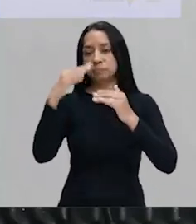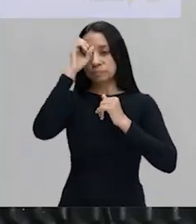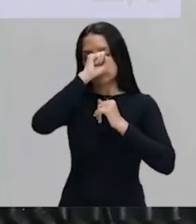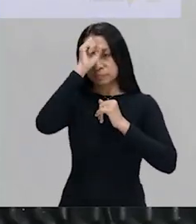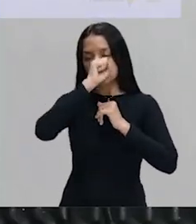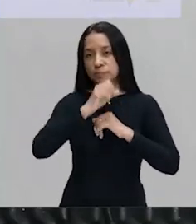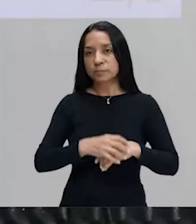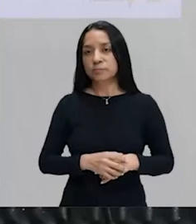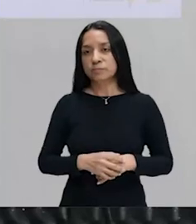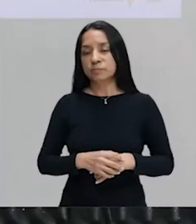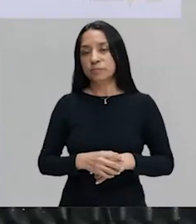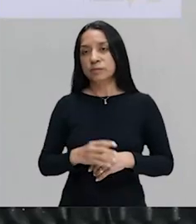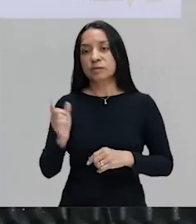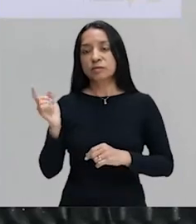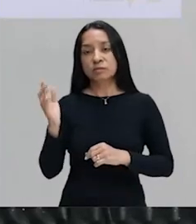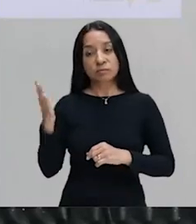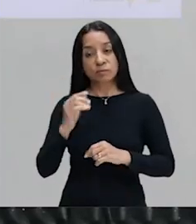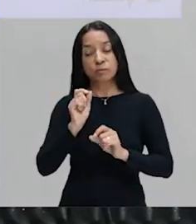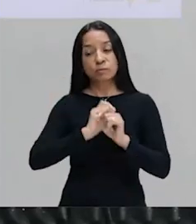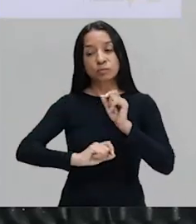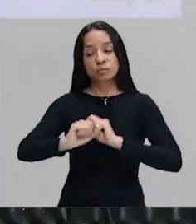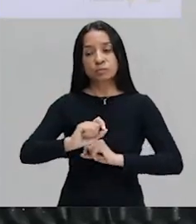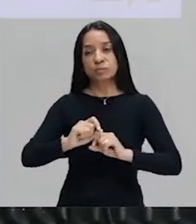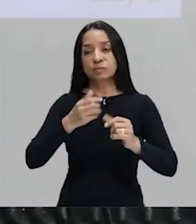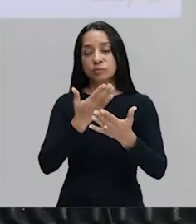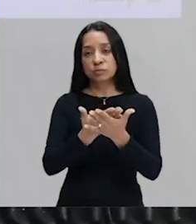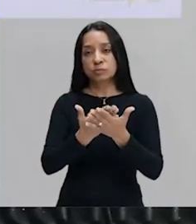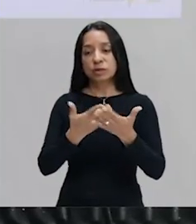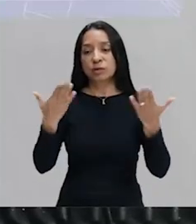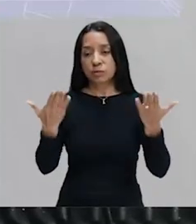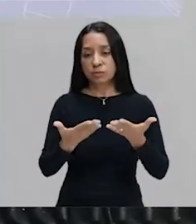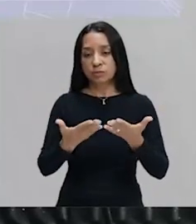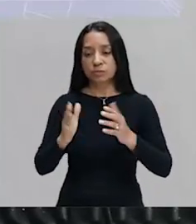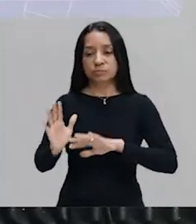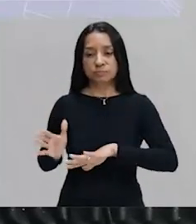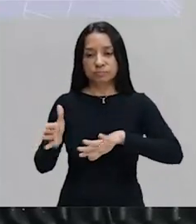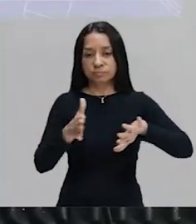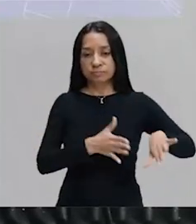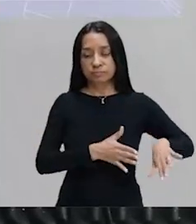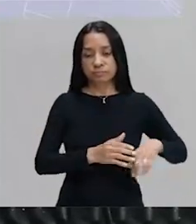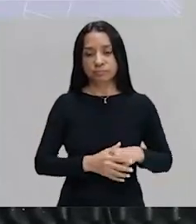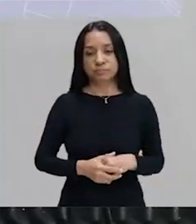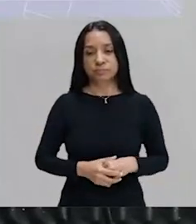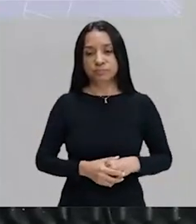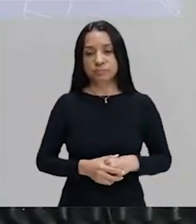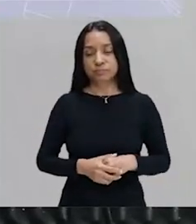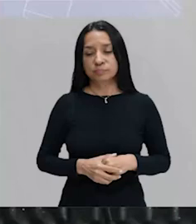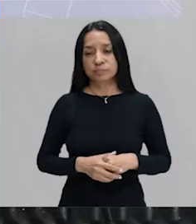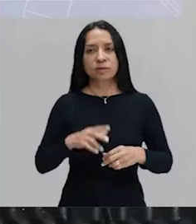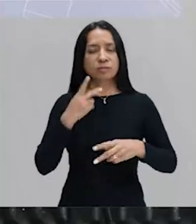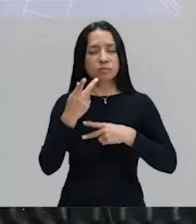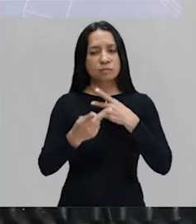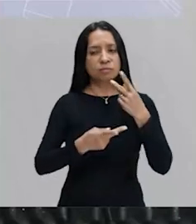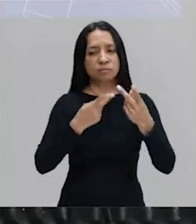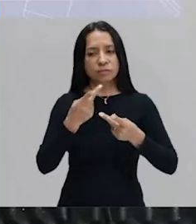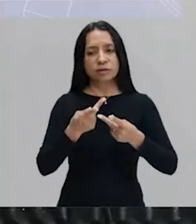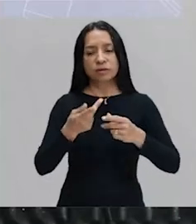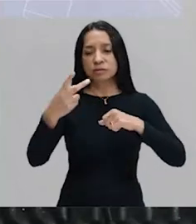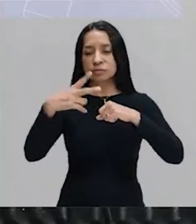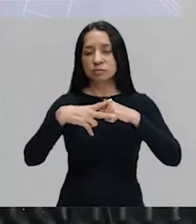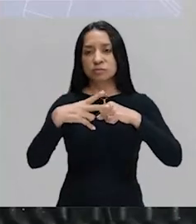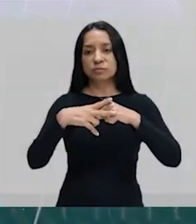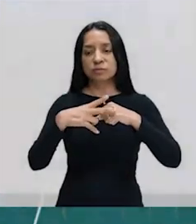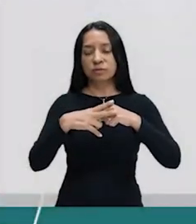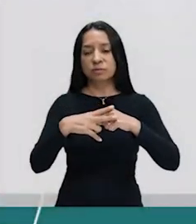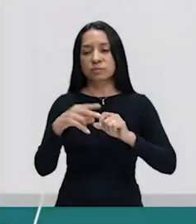é, então vamos ver o que, que nós vamos trabalhar hoje e eu convido vocês para a gente falar mais um pouquinho sobre verbos. Pois